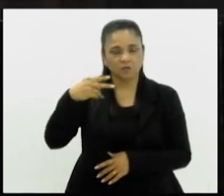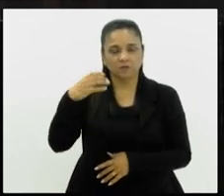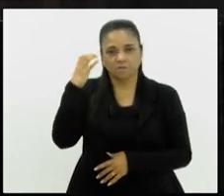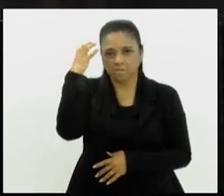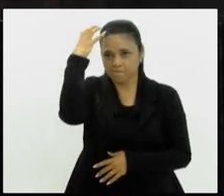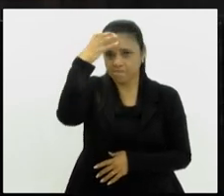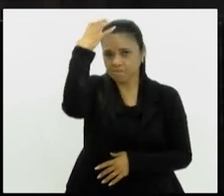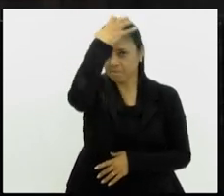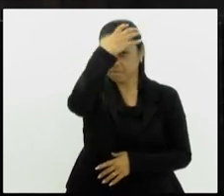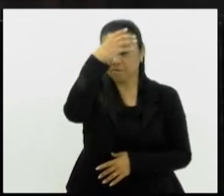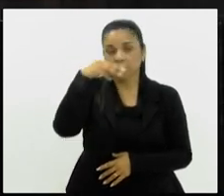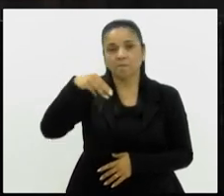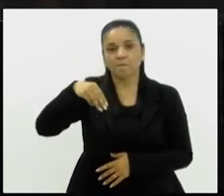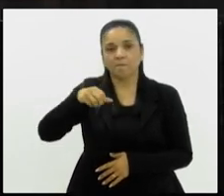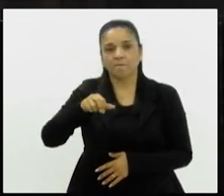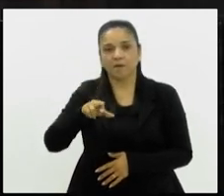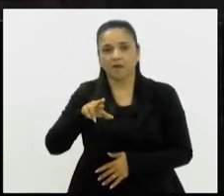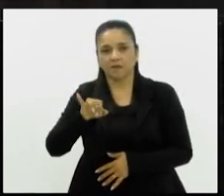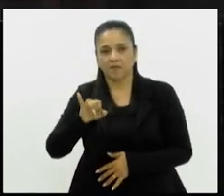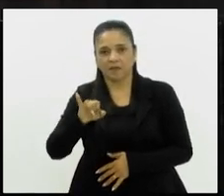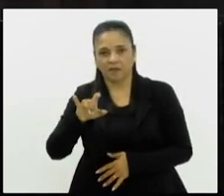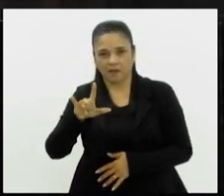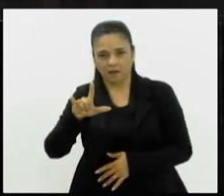e se cobra até hoje